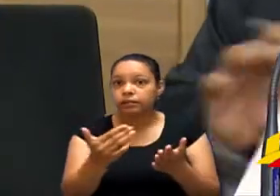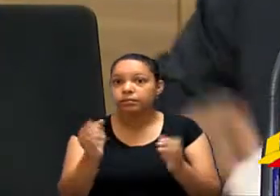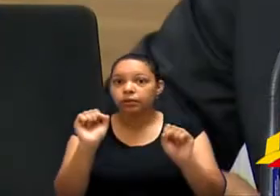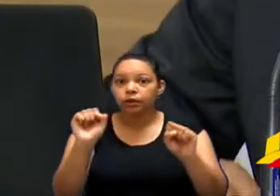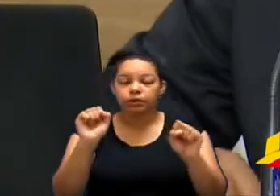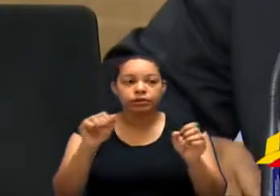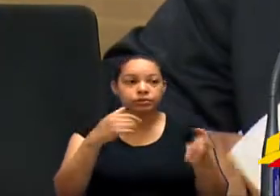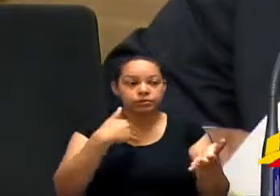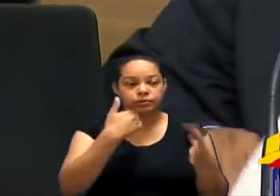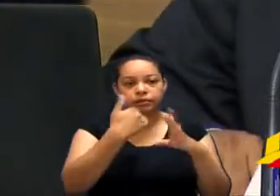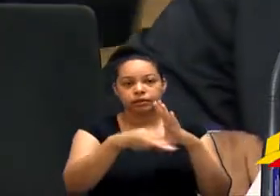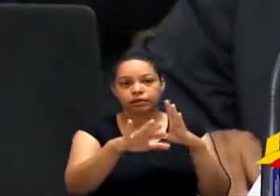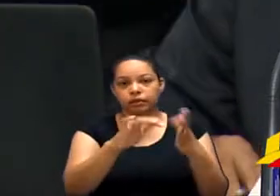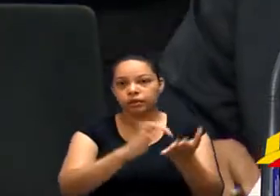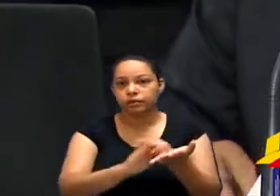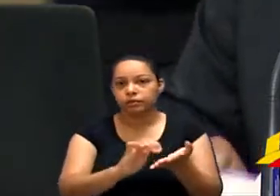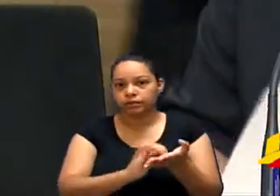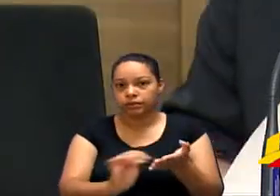o nosso secretário